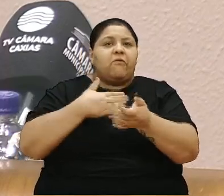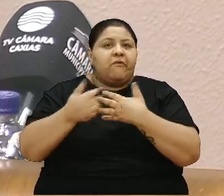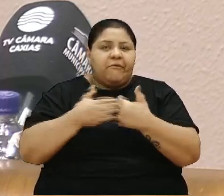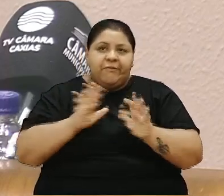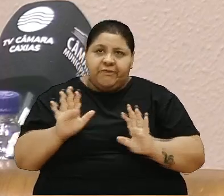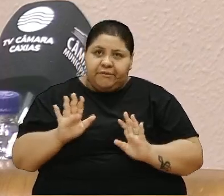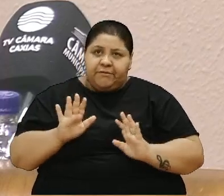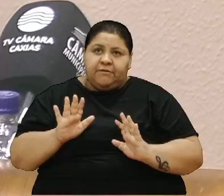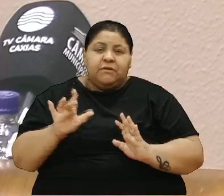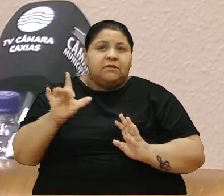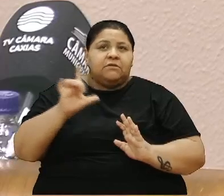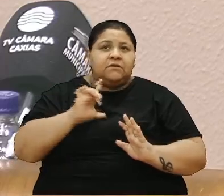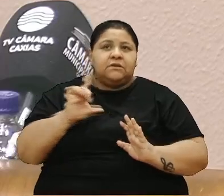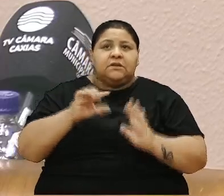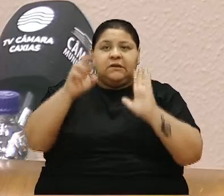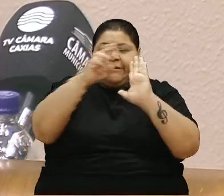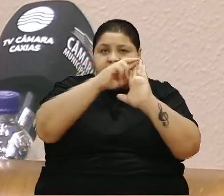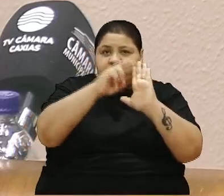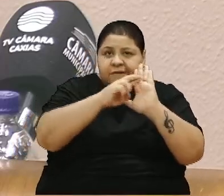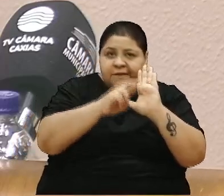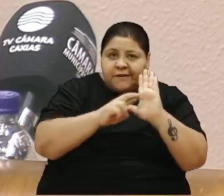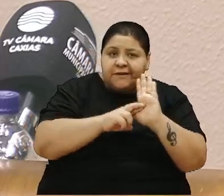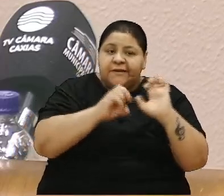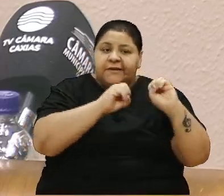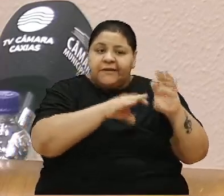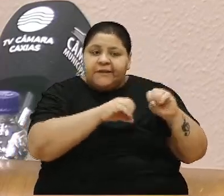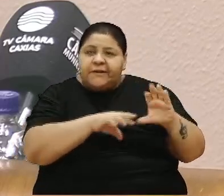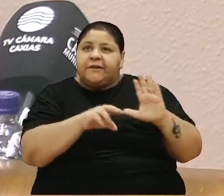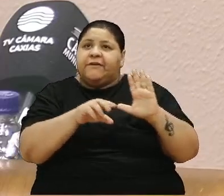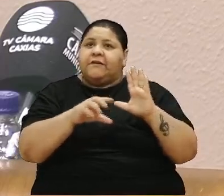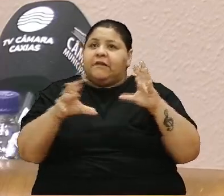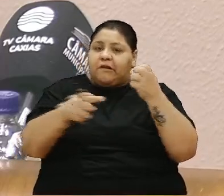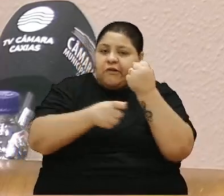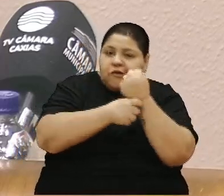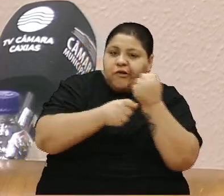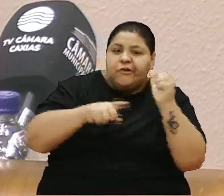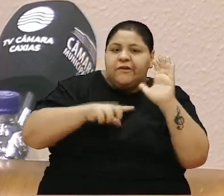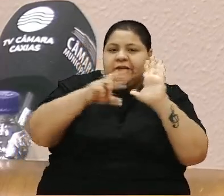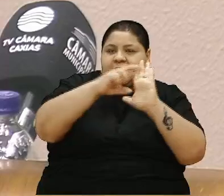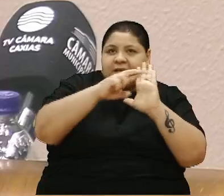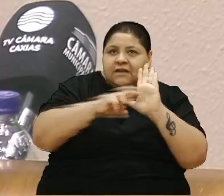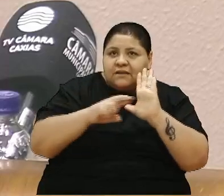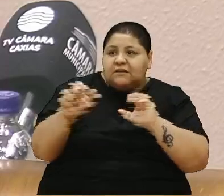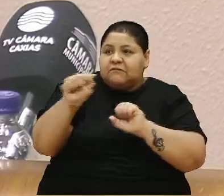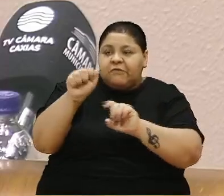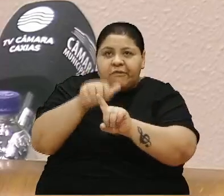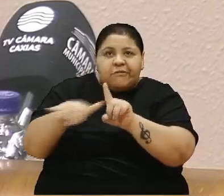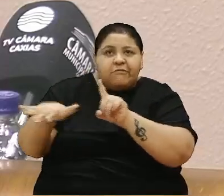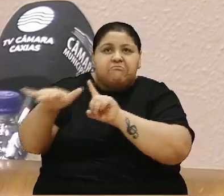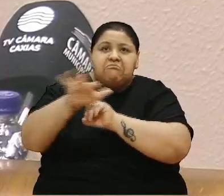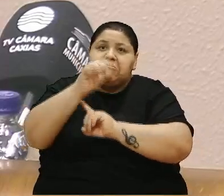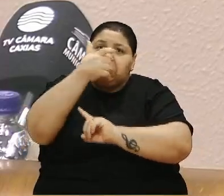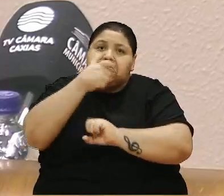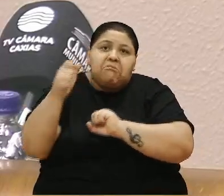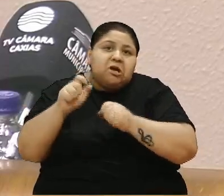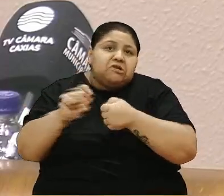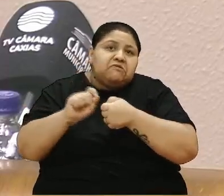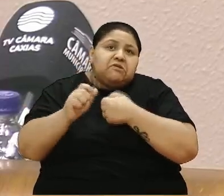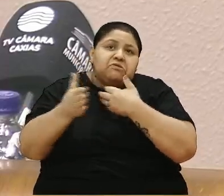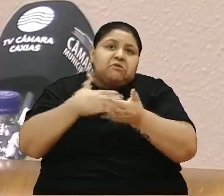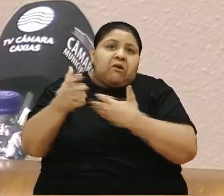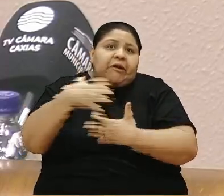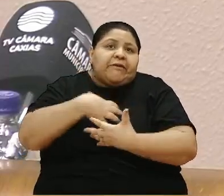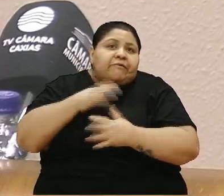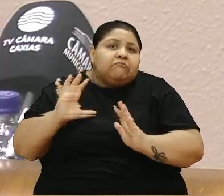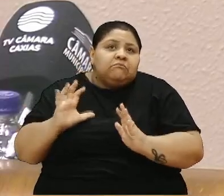saúde tem seus regramentos, a educação tem seus regramentos, a segurança tem seus regramentos, e a assistência parece que pode ser feita de qualquer jeito,